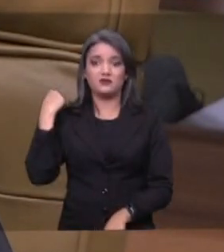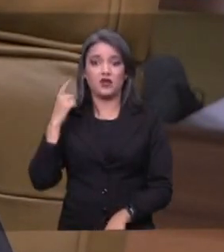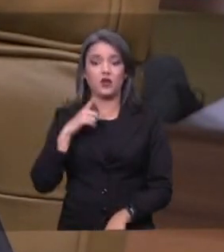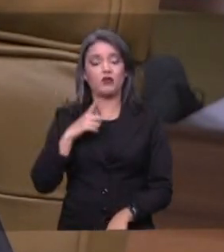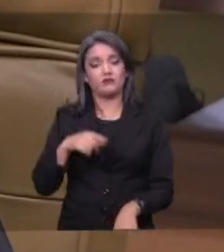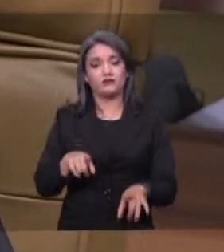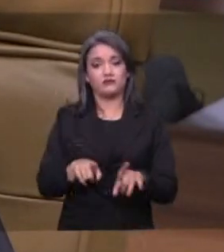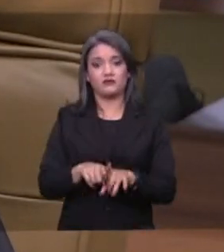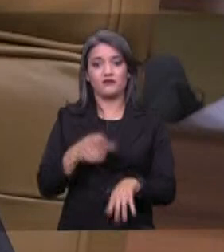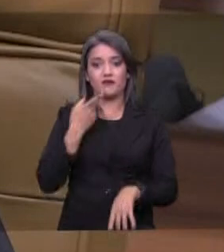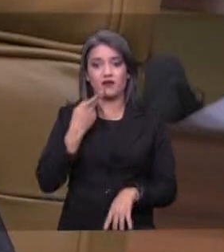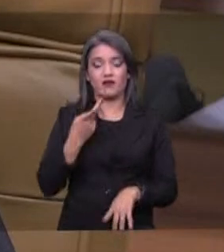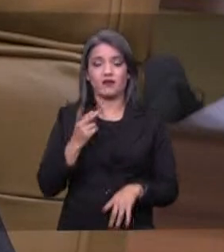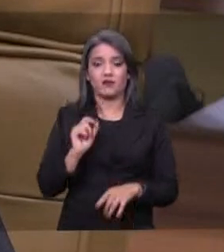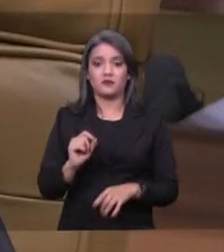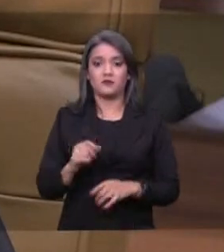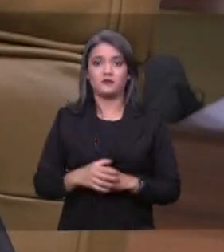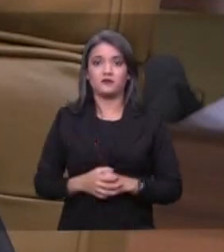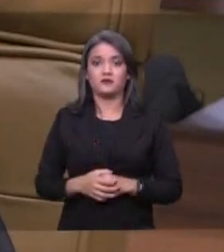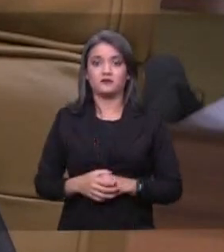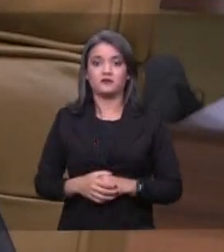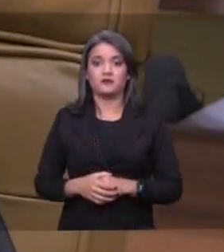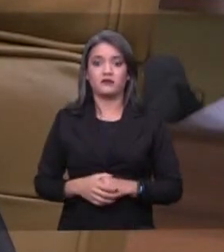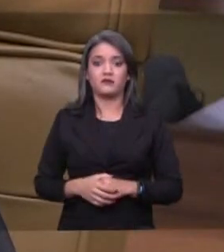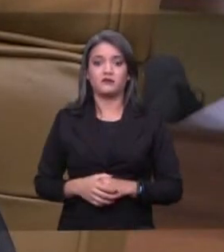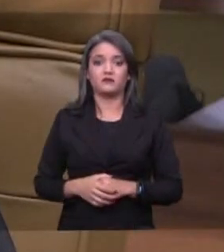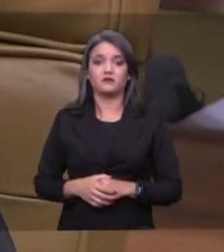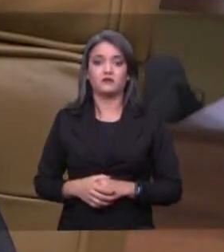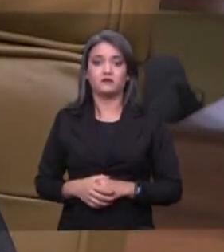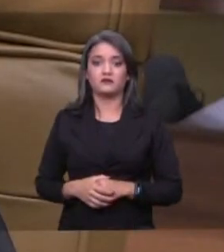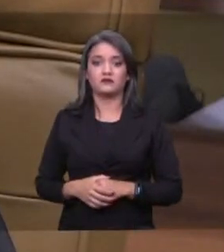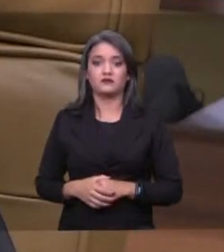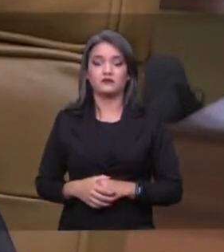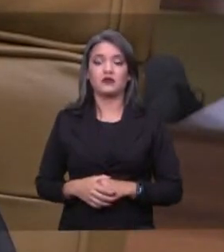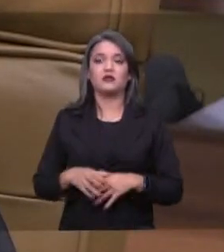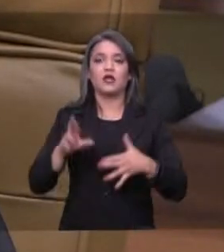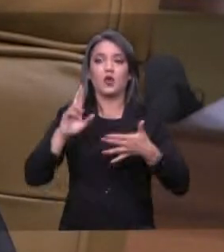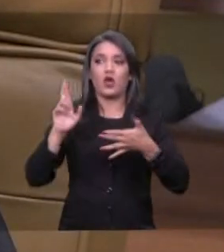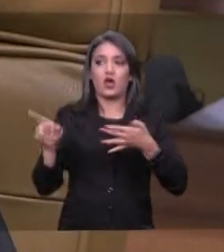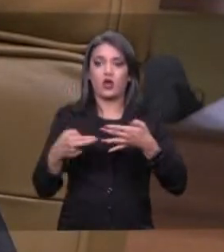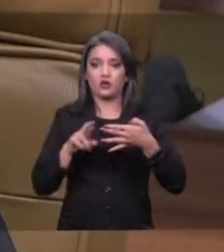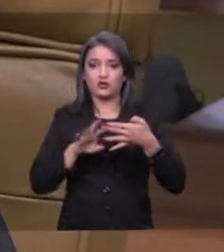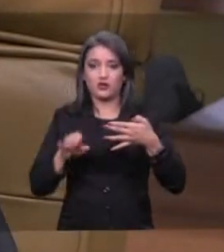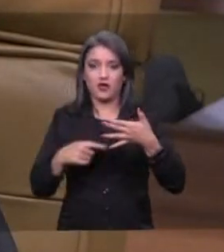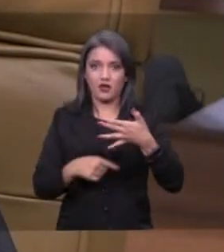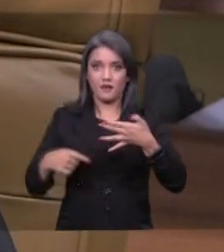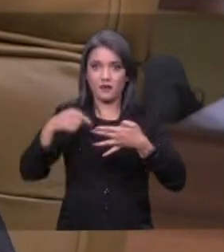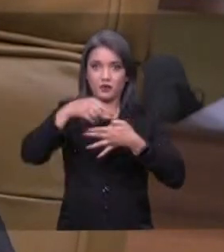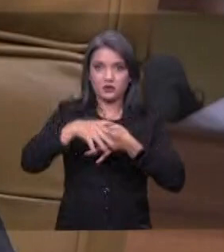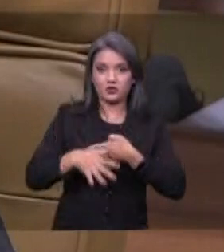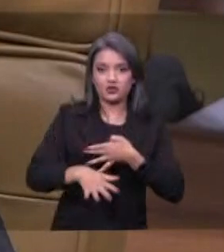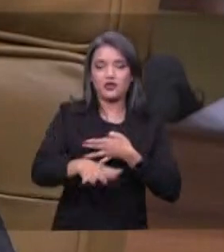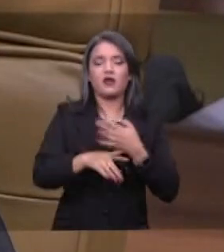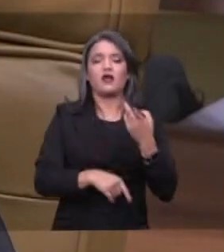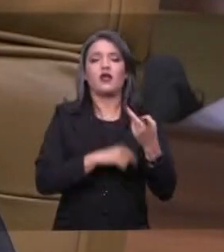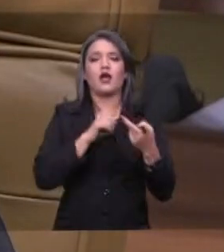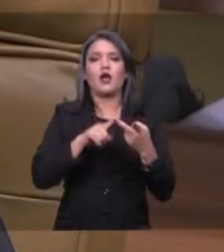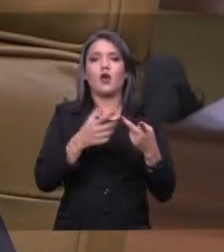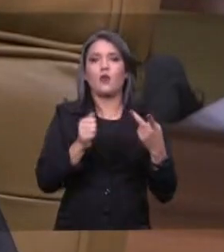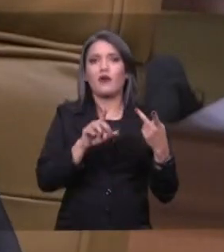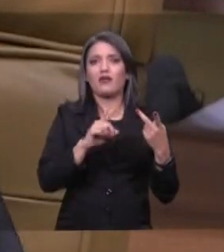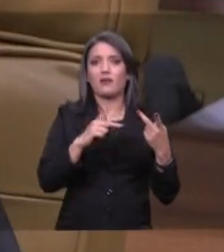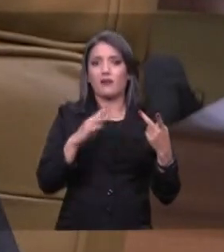leitura, dois claramente, que eu fiz um recurso extraordinário com repercussão geral e uma